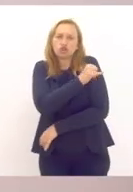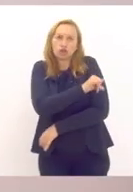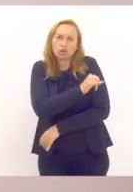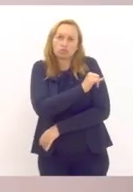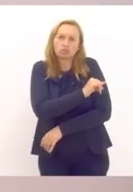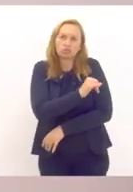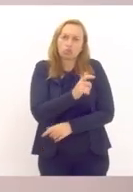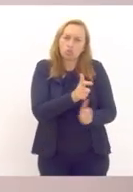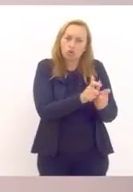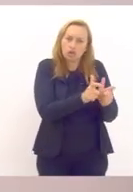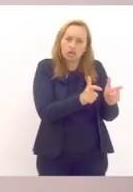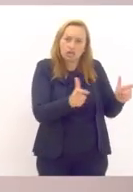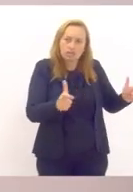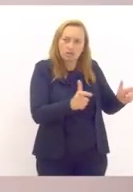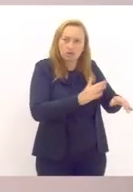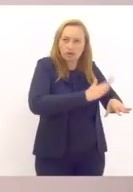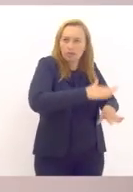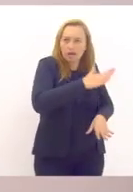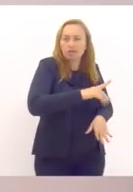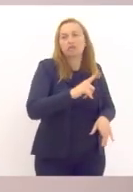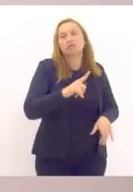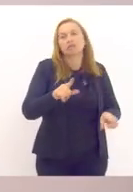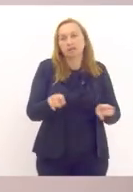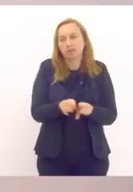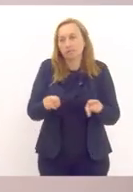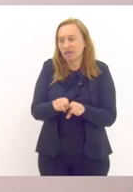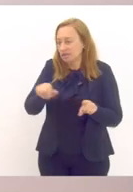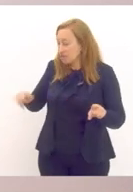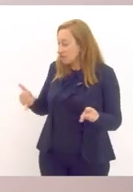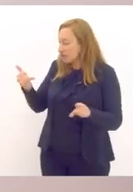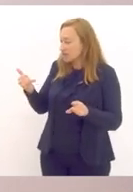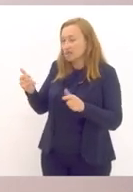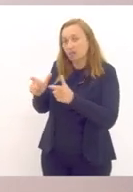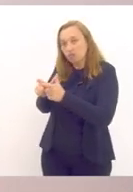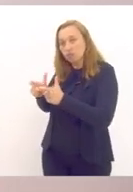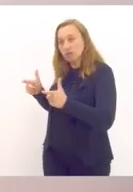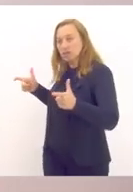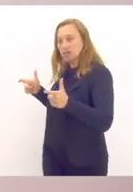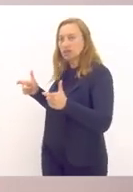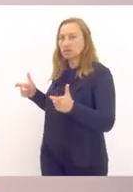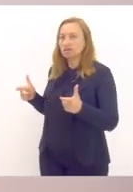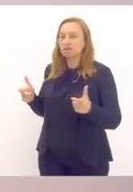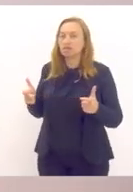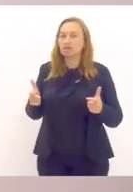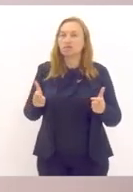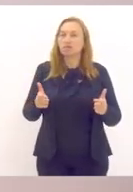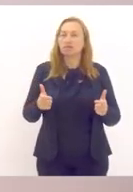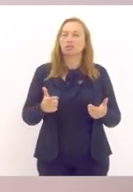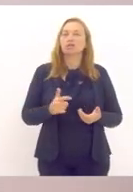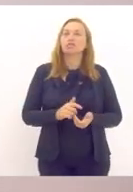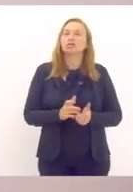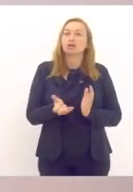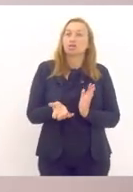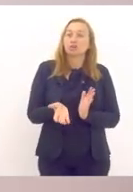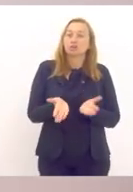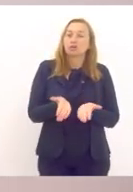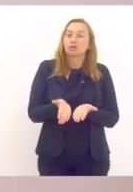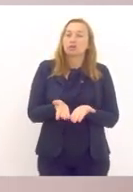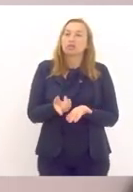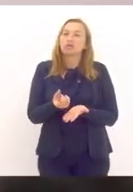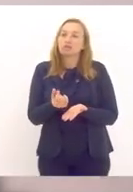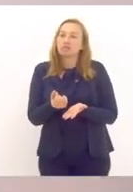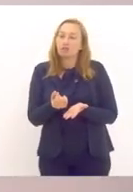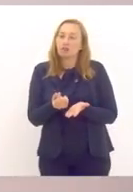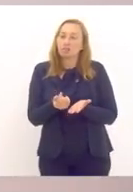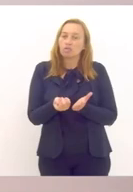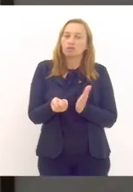um crescimento maior, eu também tive uma inflação maior, o que geraria uma expectativa de aumento de receita tributária maior do que o